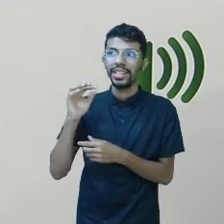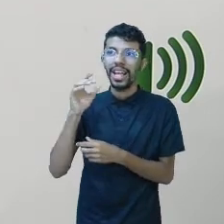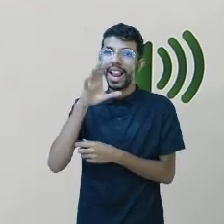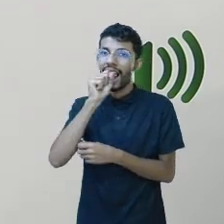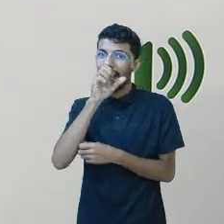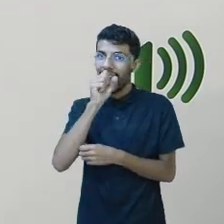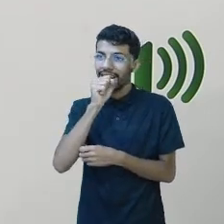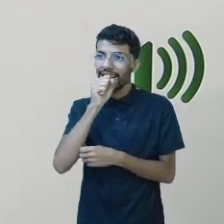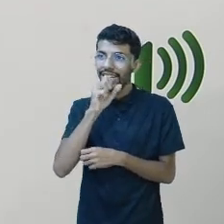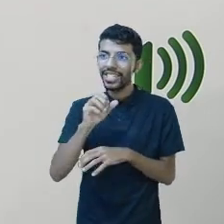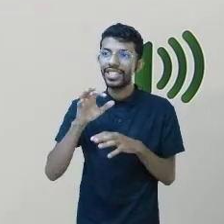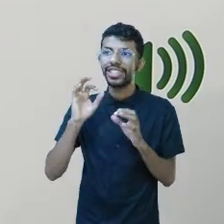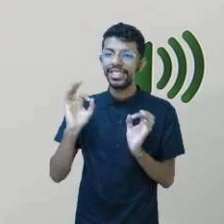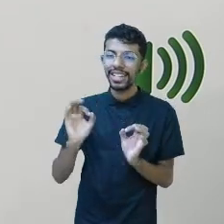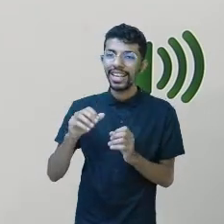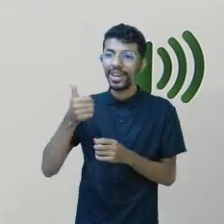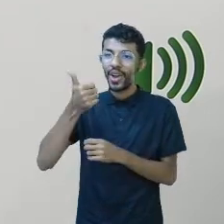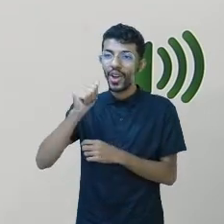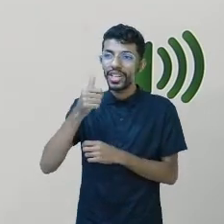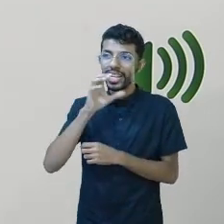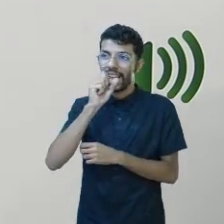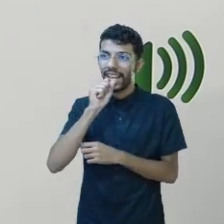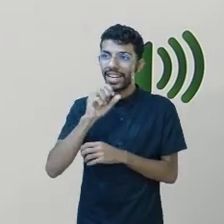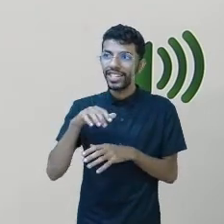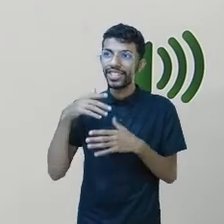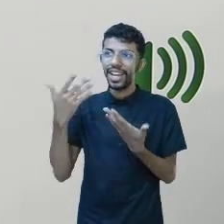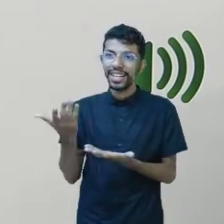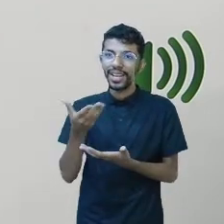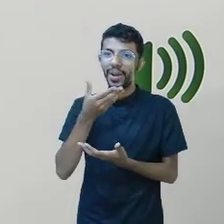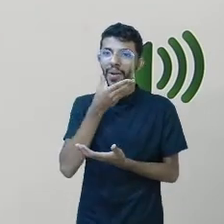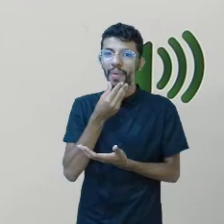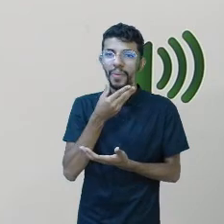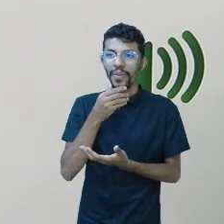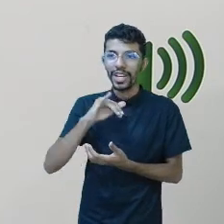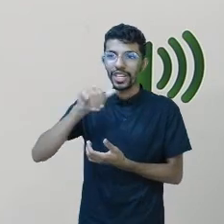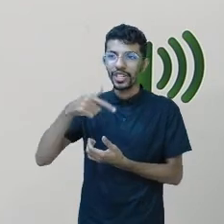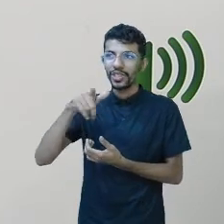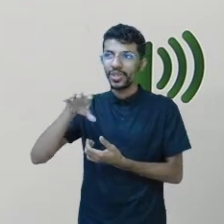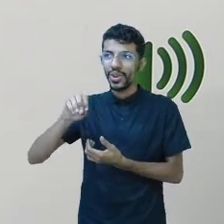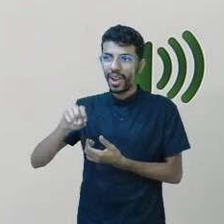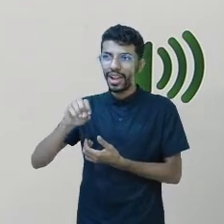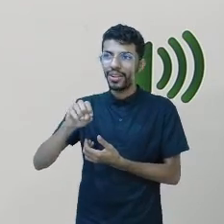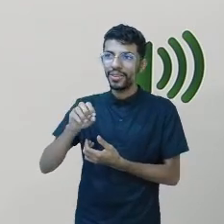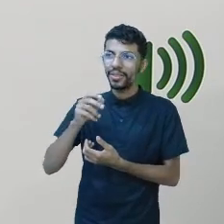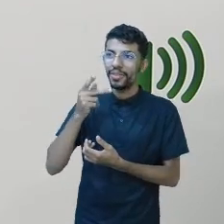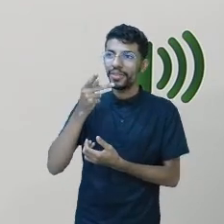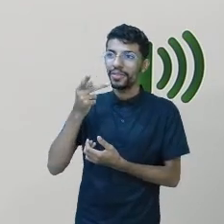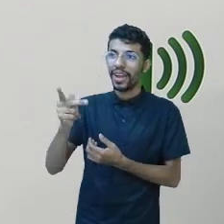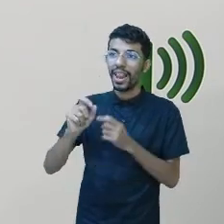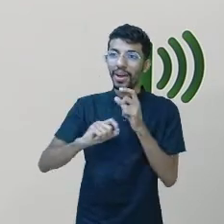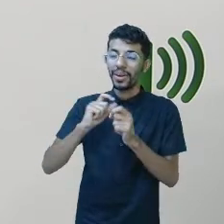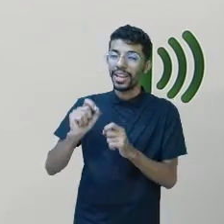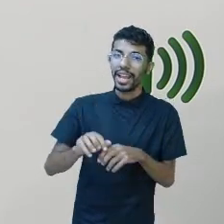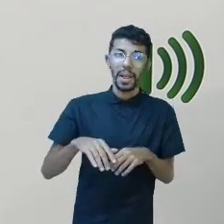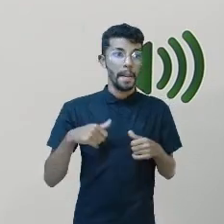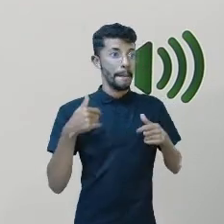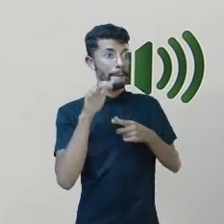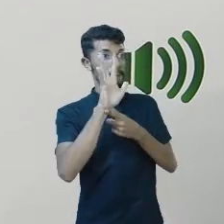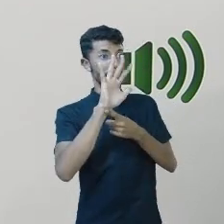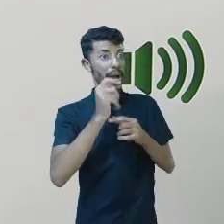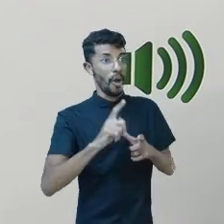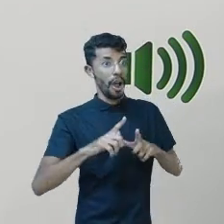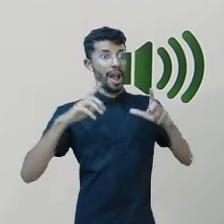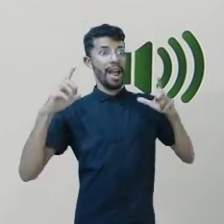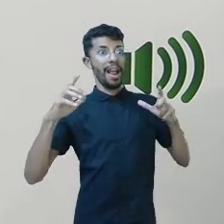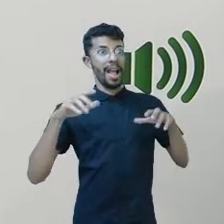não é? Então seriam 11 laranjas. E ele chega ali com aquela ideia brilhante, né? E responde: mãos enormes,